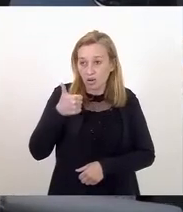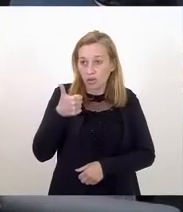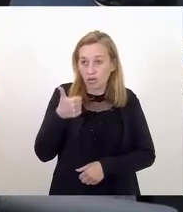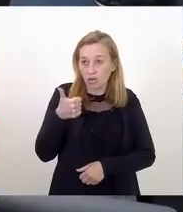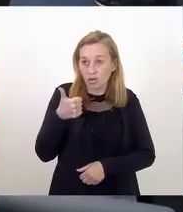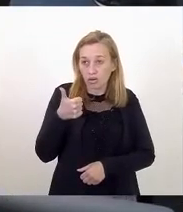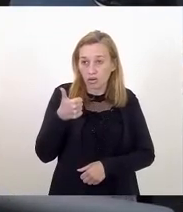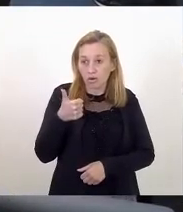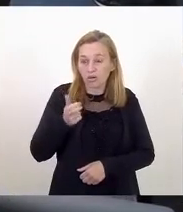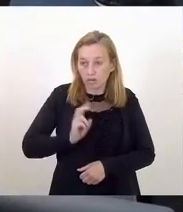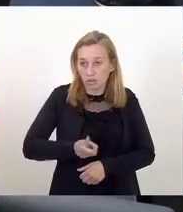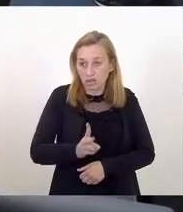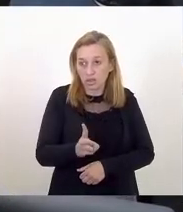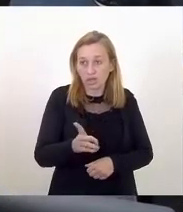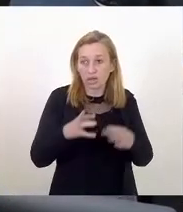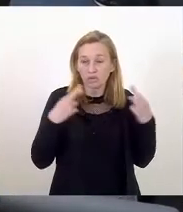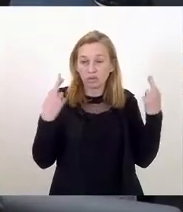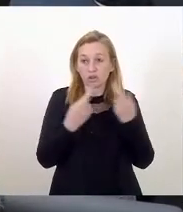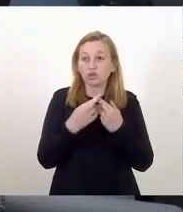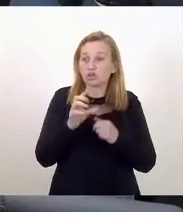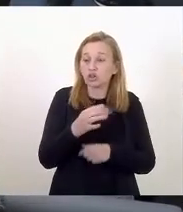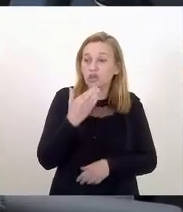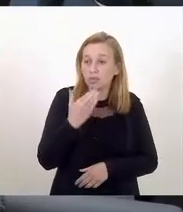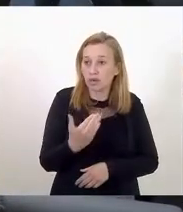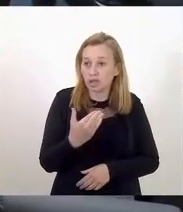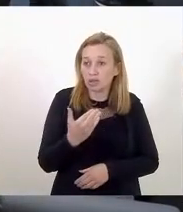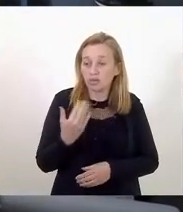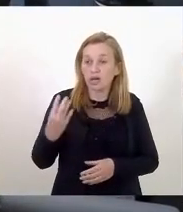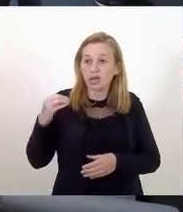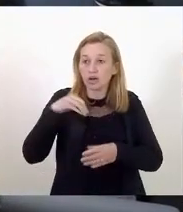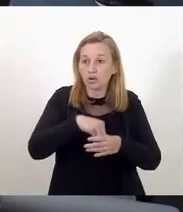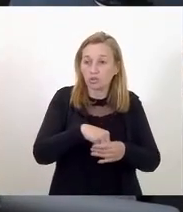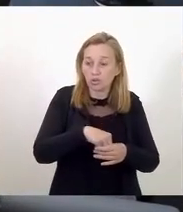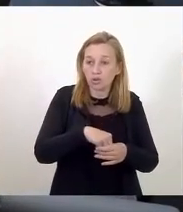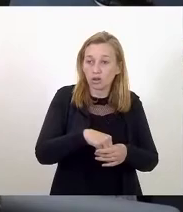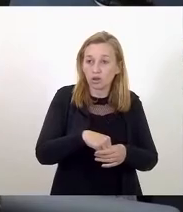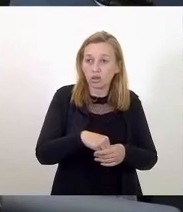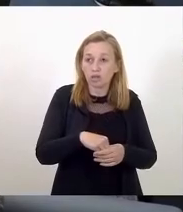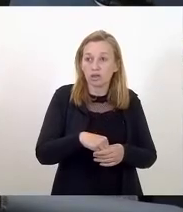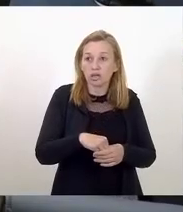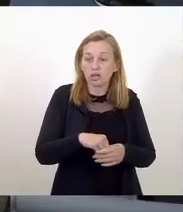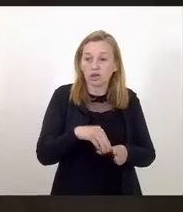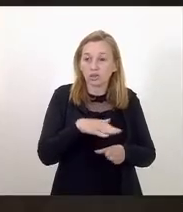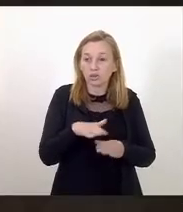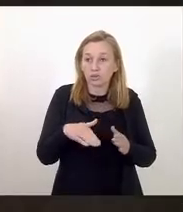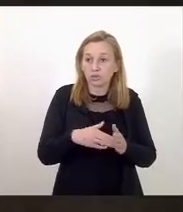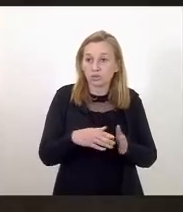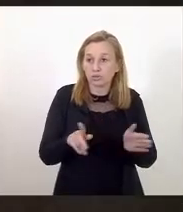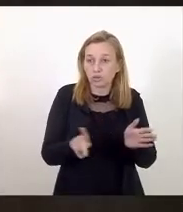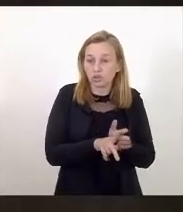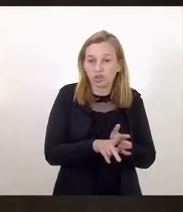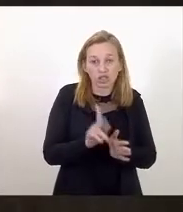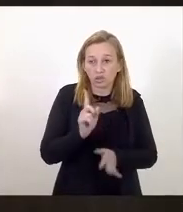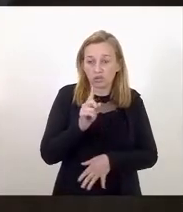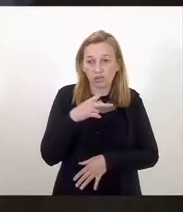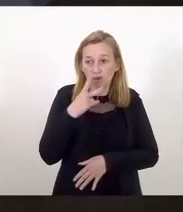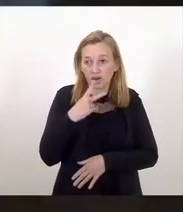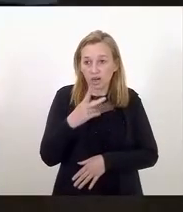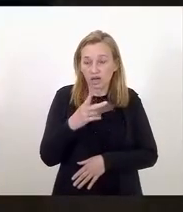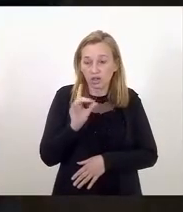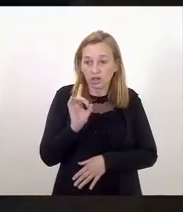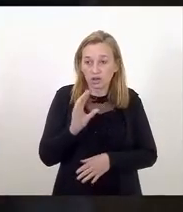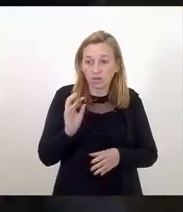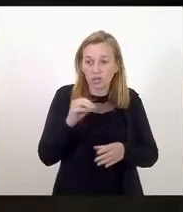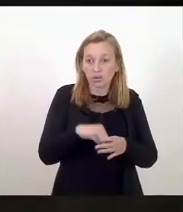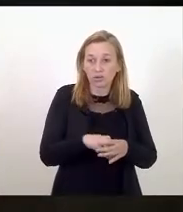prosseguir a sessão. Eu só queria pedir para incluir alguns autores no projeto. Não vou declarar. Vou pedir apenas a inclusão